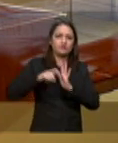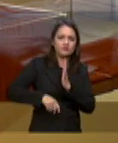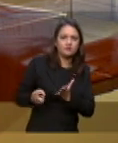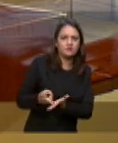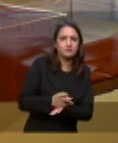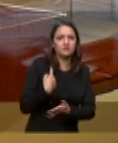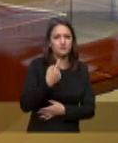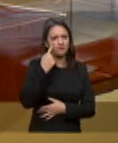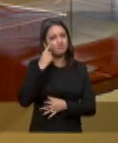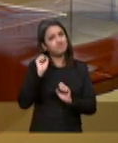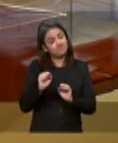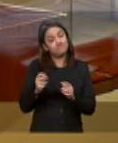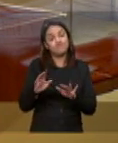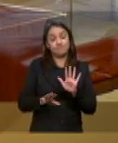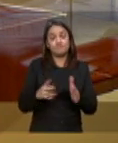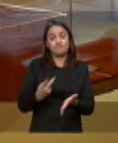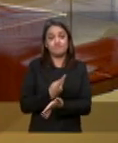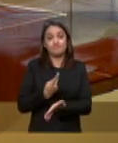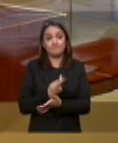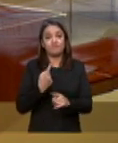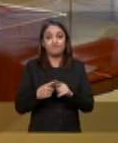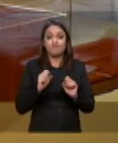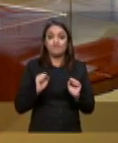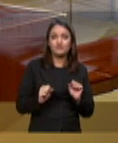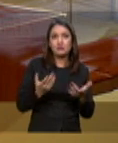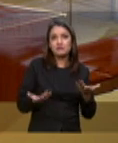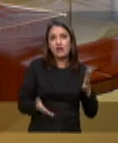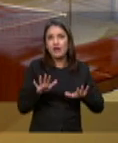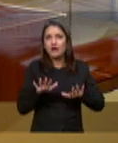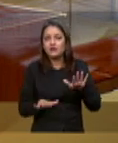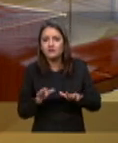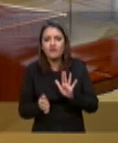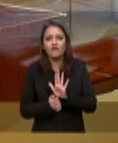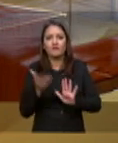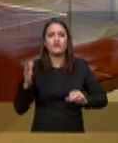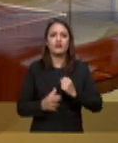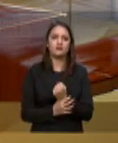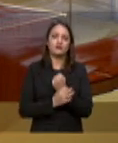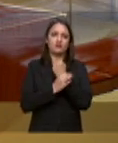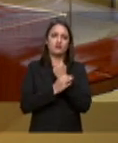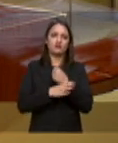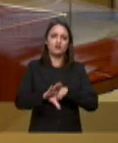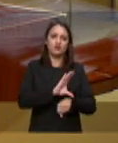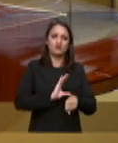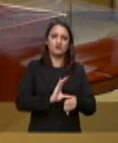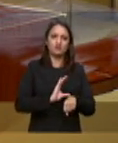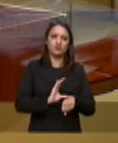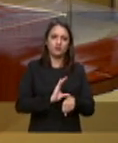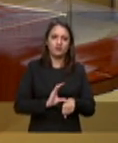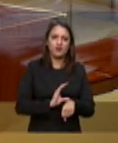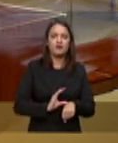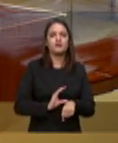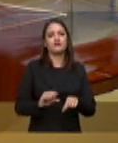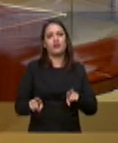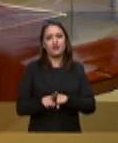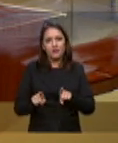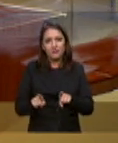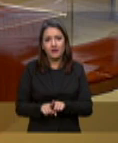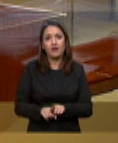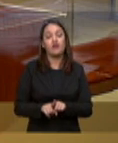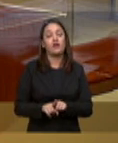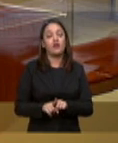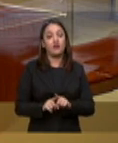ser equivocadas, sob pena de estarmos relativizando várias garantias constitucionais e a própria boa-fé dos